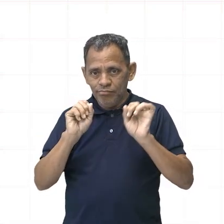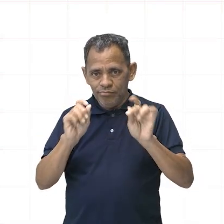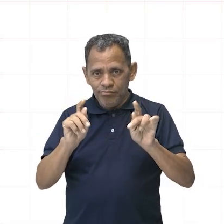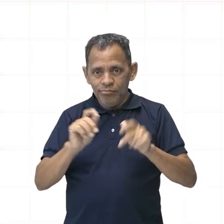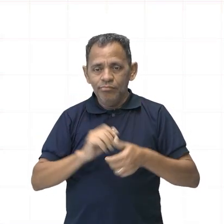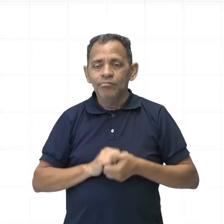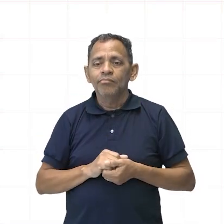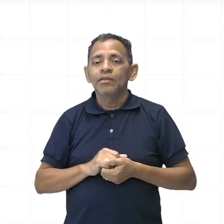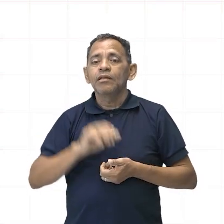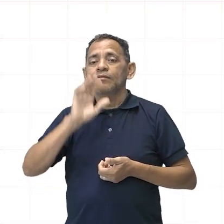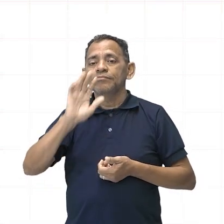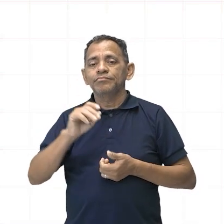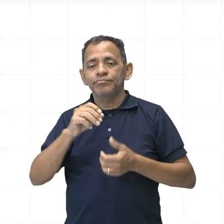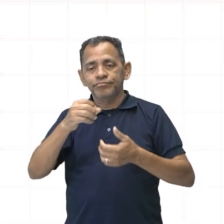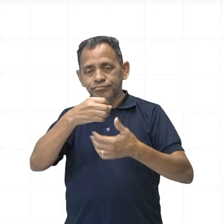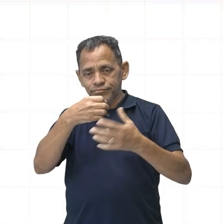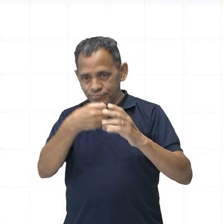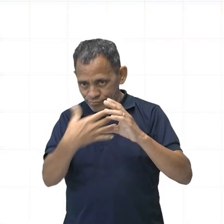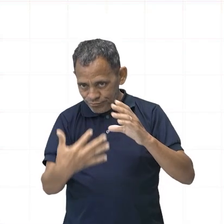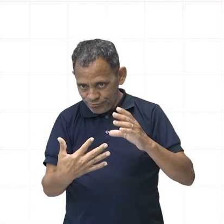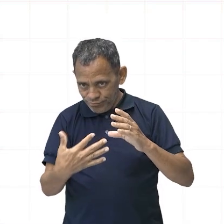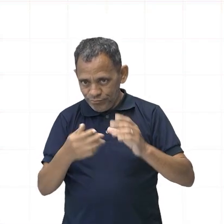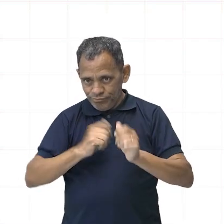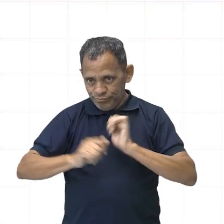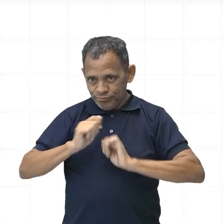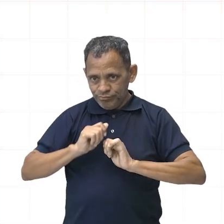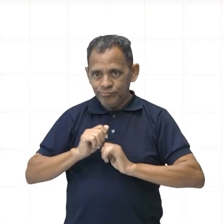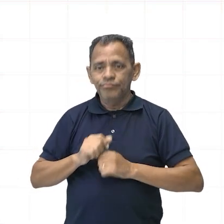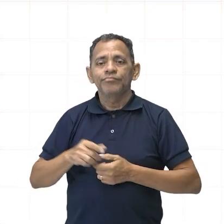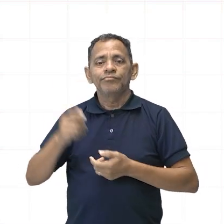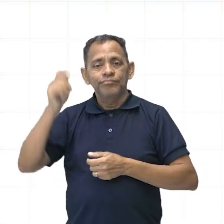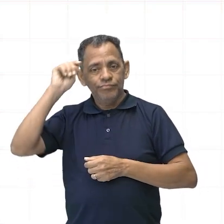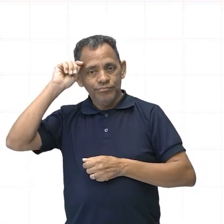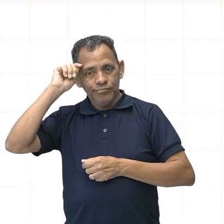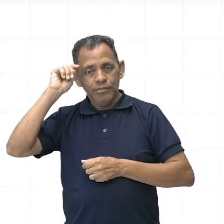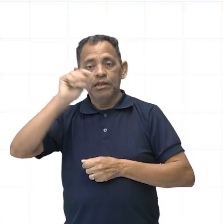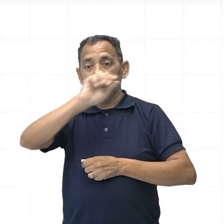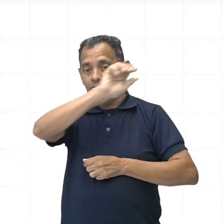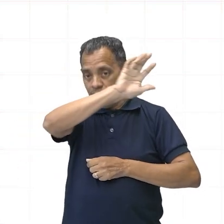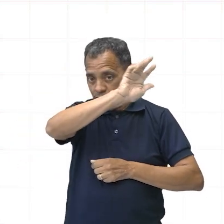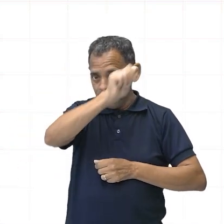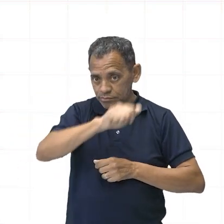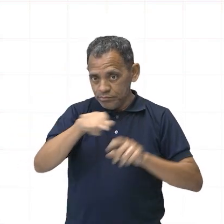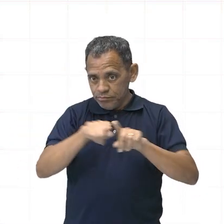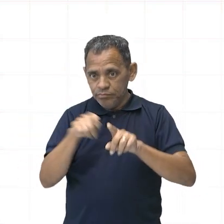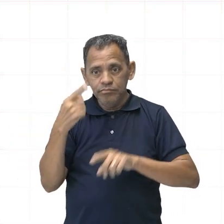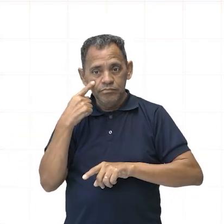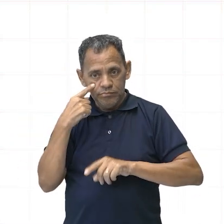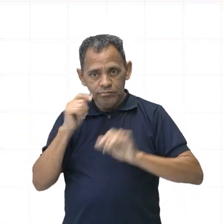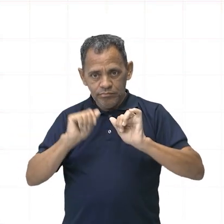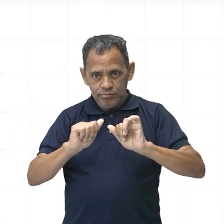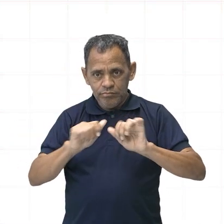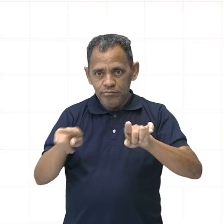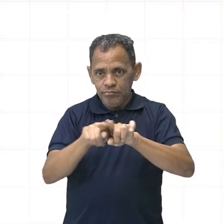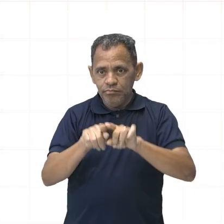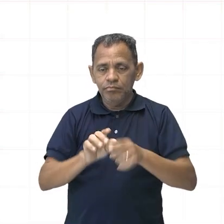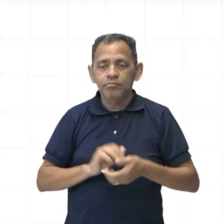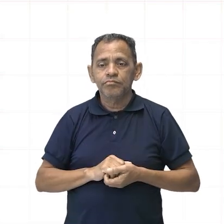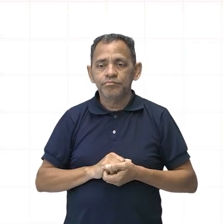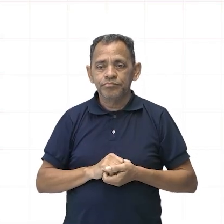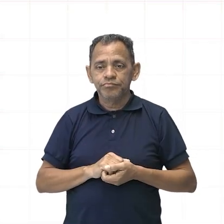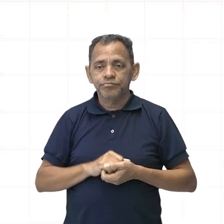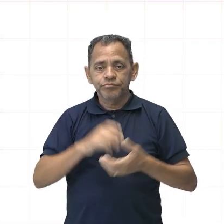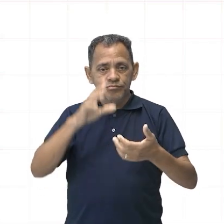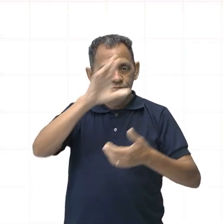Agora, essas características da economia asiática, também que a gente pode observar tanto na Europa quanto na Ásia,